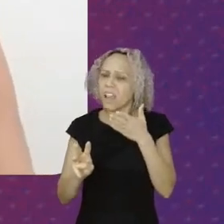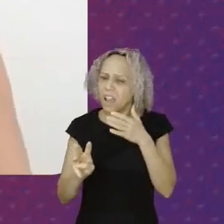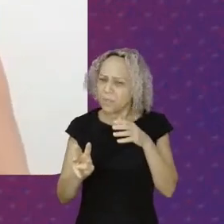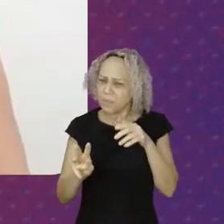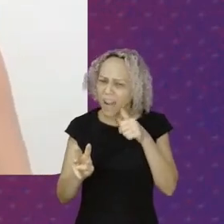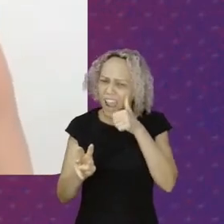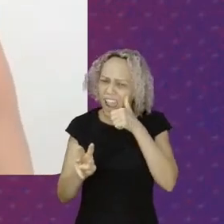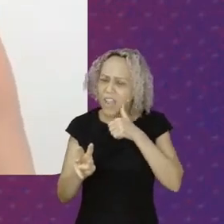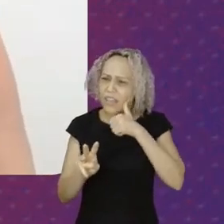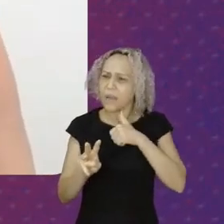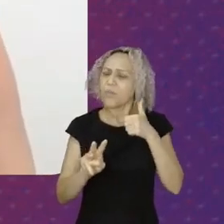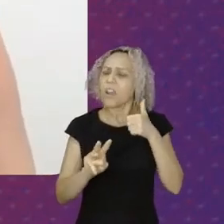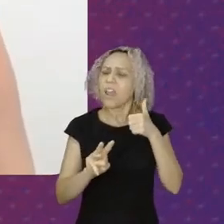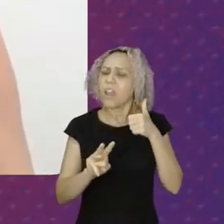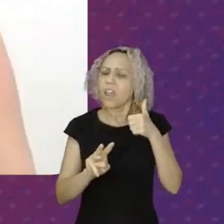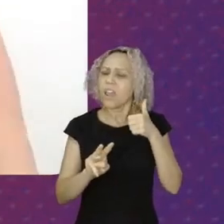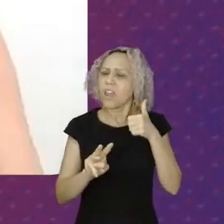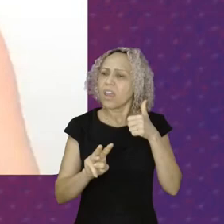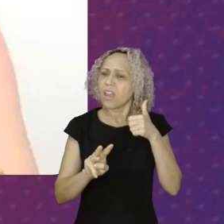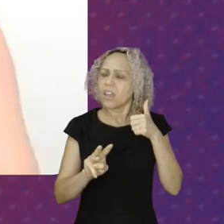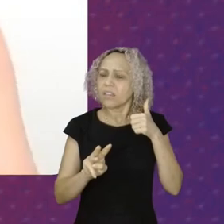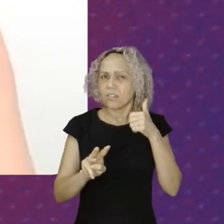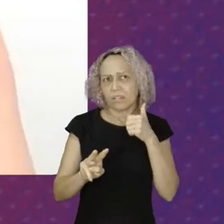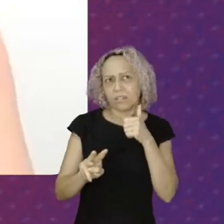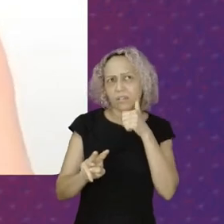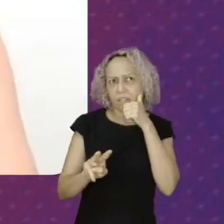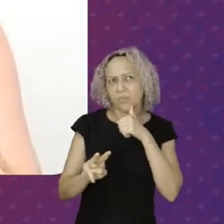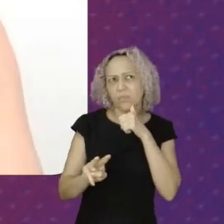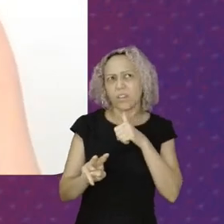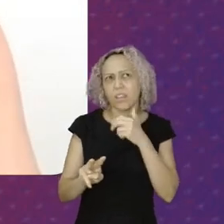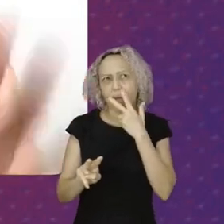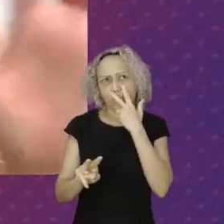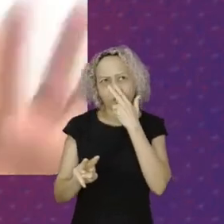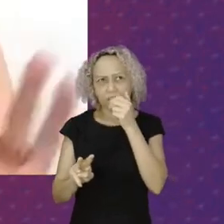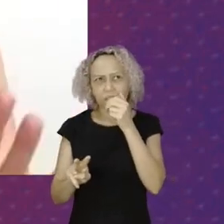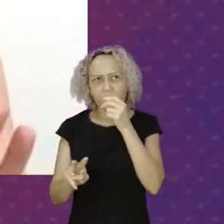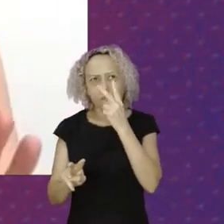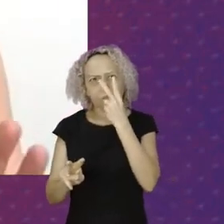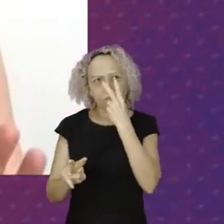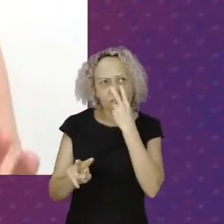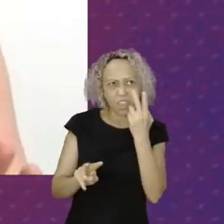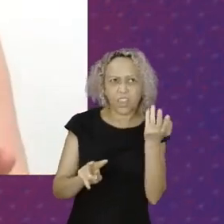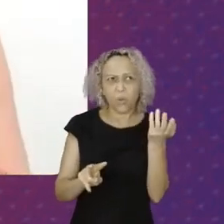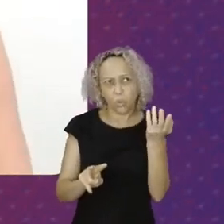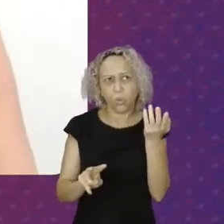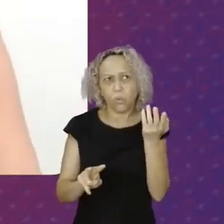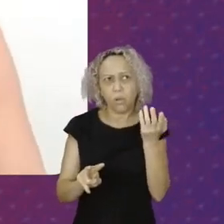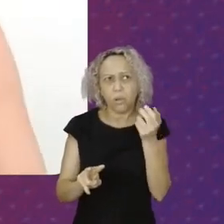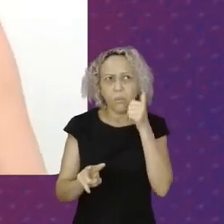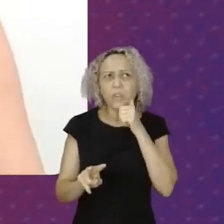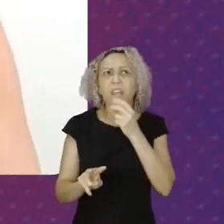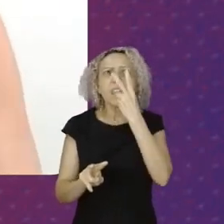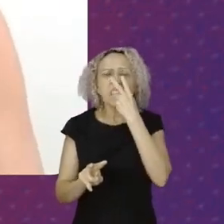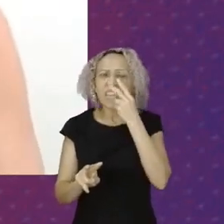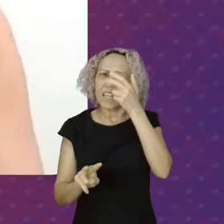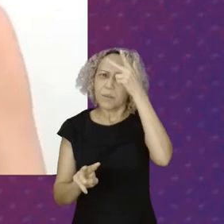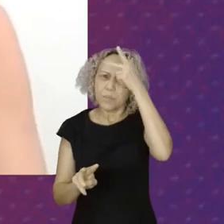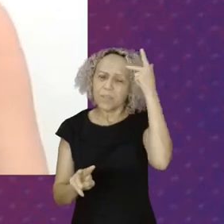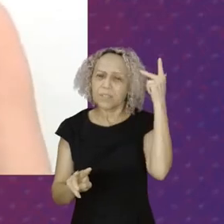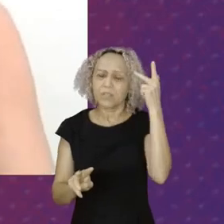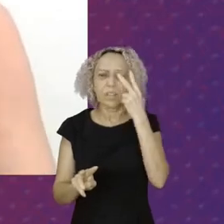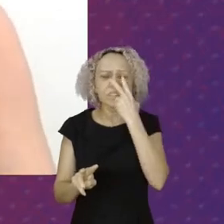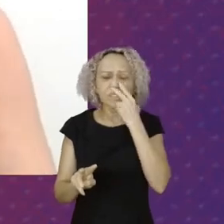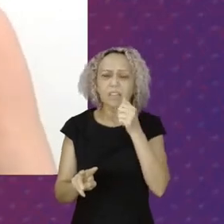acesse todo tipo de informação? Então, começa pelo acesso ao mundo virtual. Muito bem. Mas não basta ter